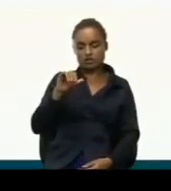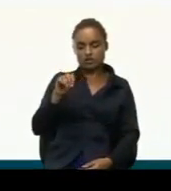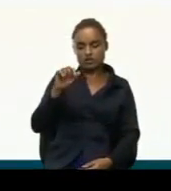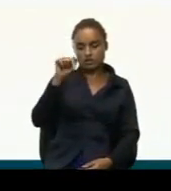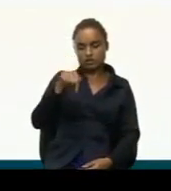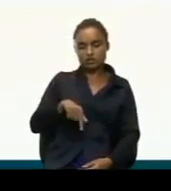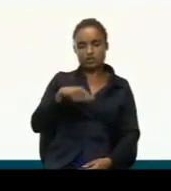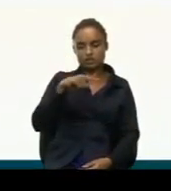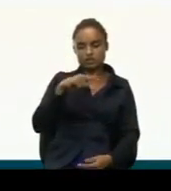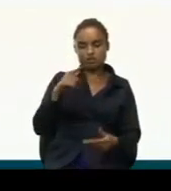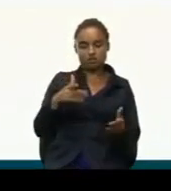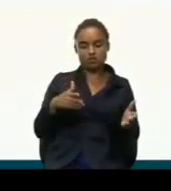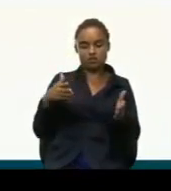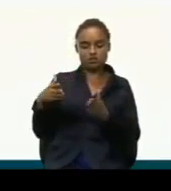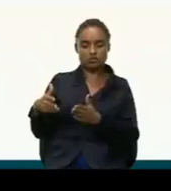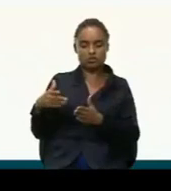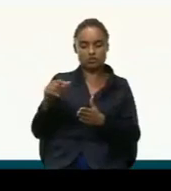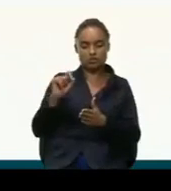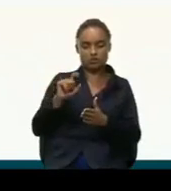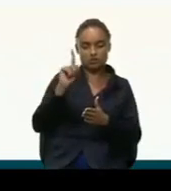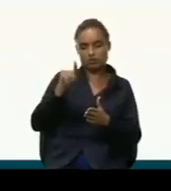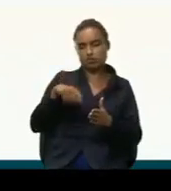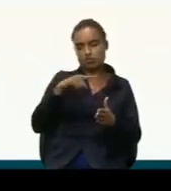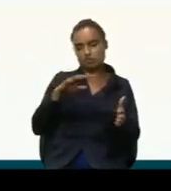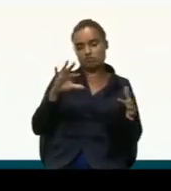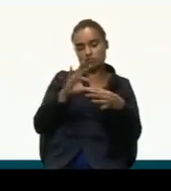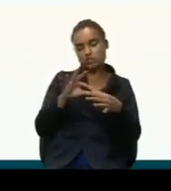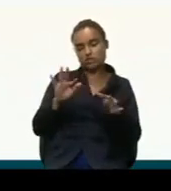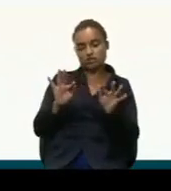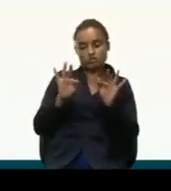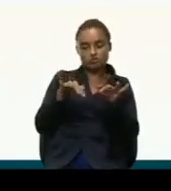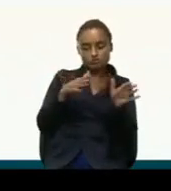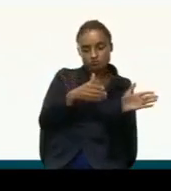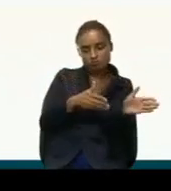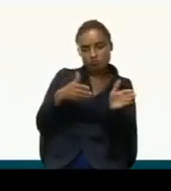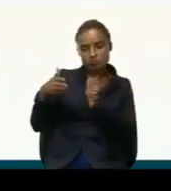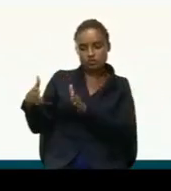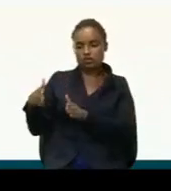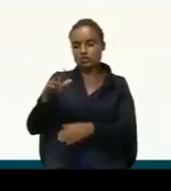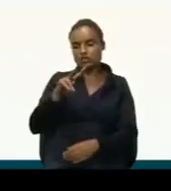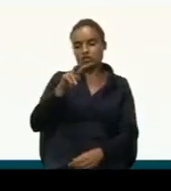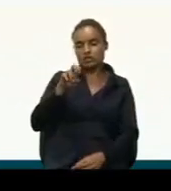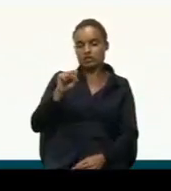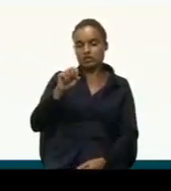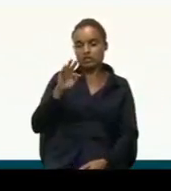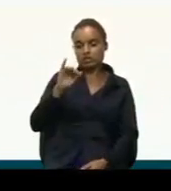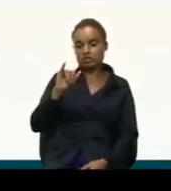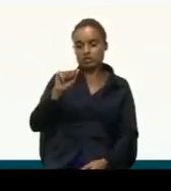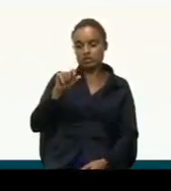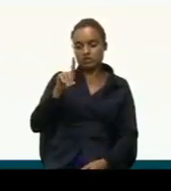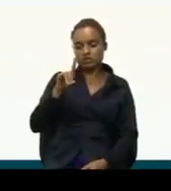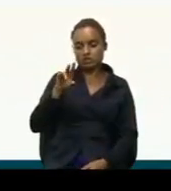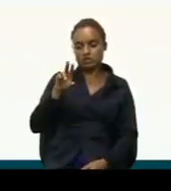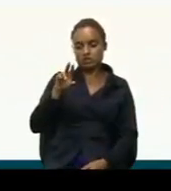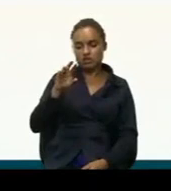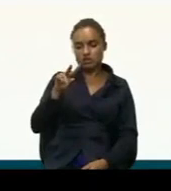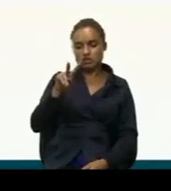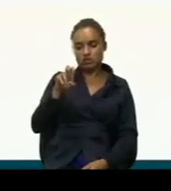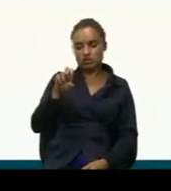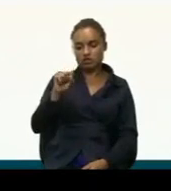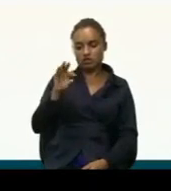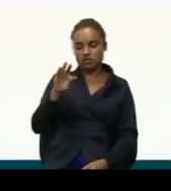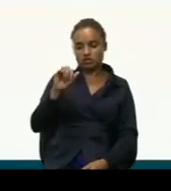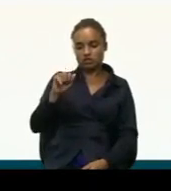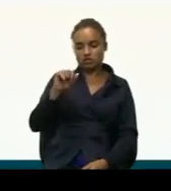gente estava trabalhando com uma adutora. E no final a gente pinta, aqui é o vestiário, ó, com os chuveiros, e aqui o